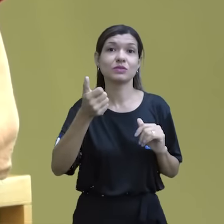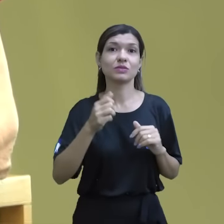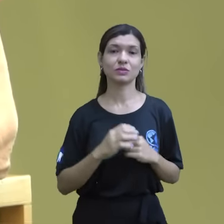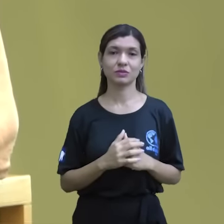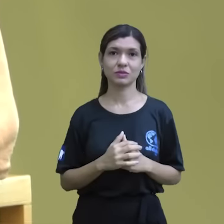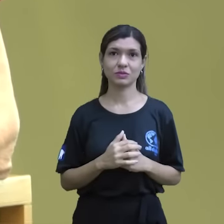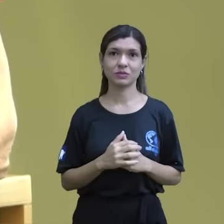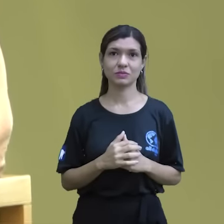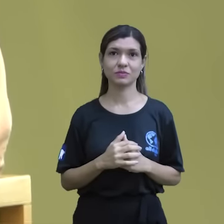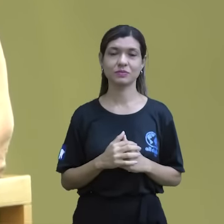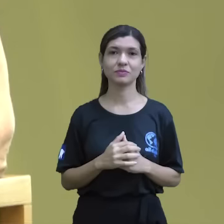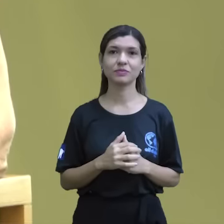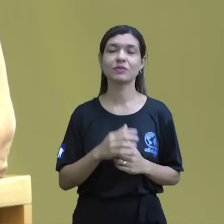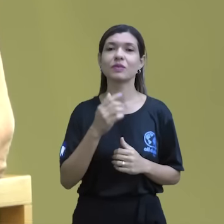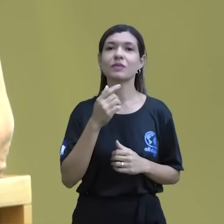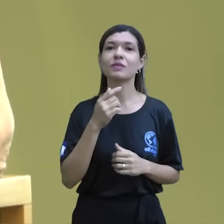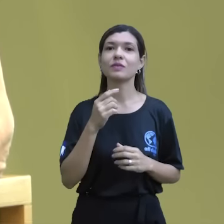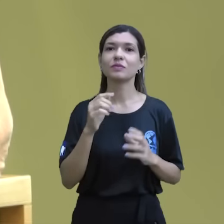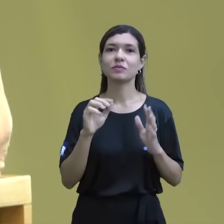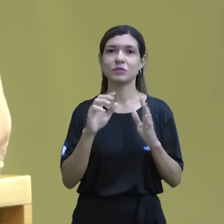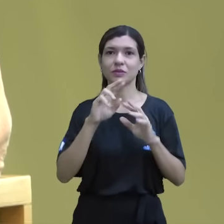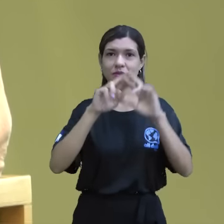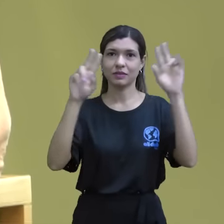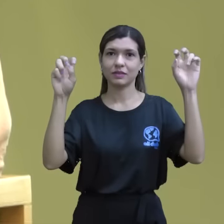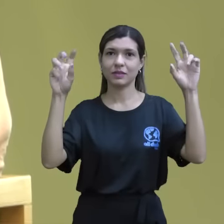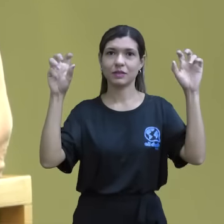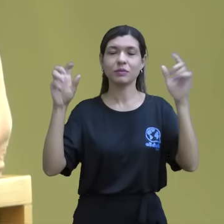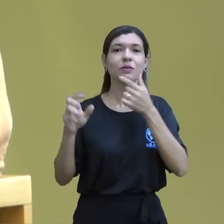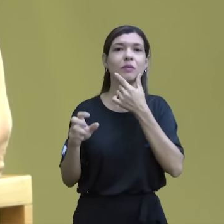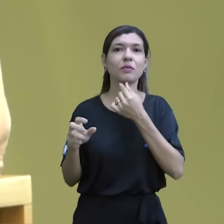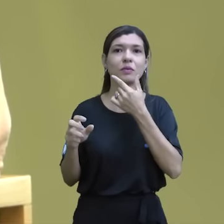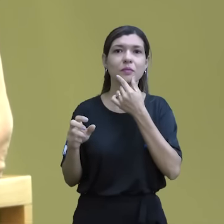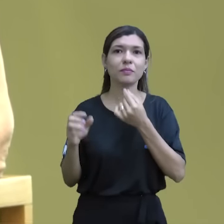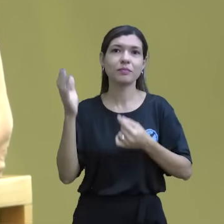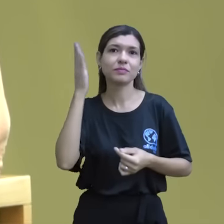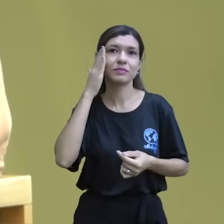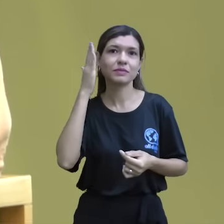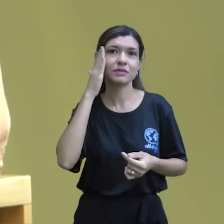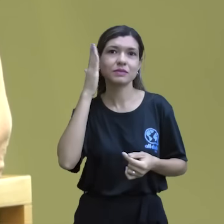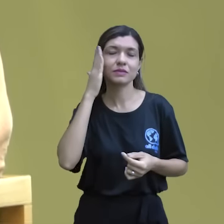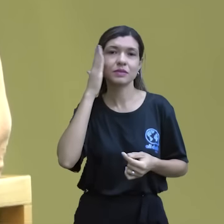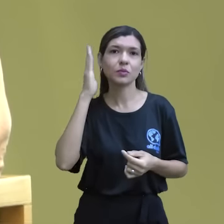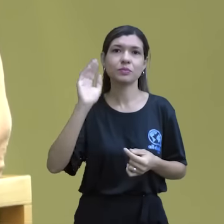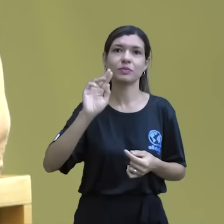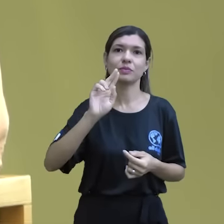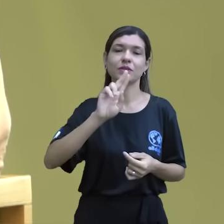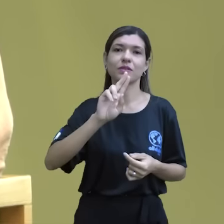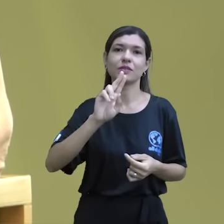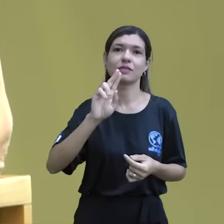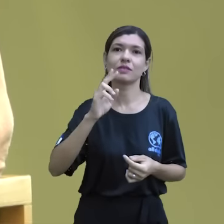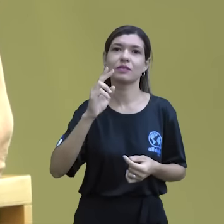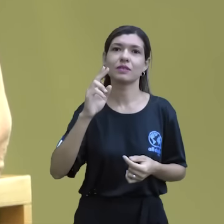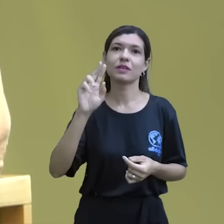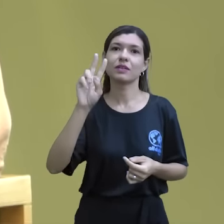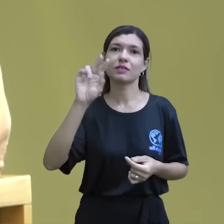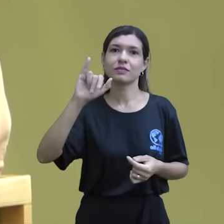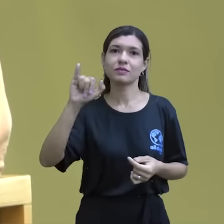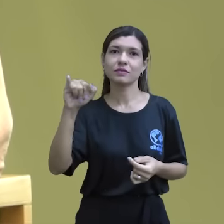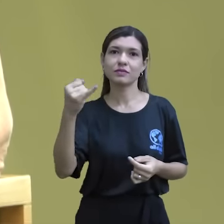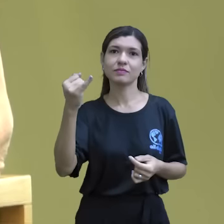Javanês, é um conto muito bem escrito. Como é que alguém pode dizer que esse homem é um